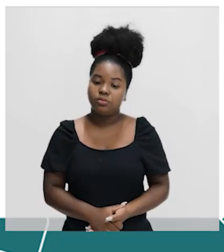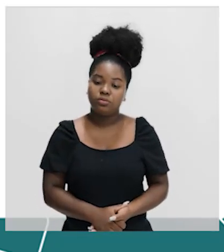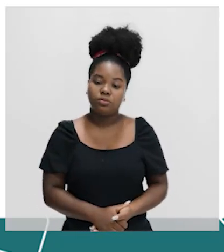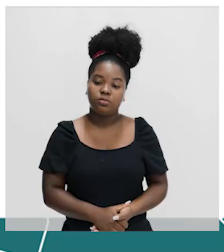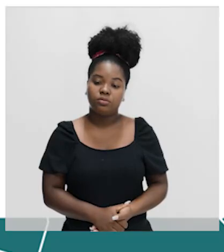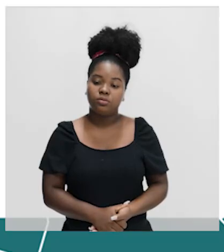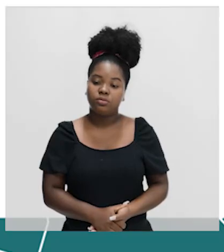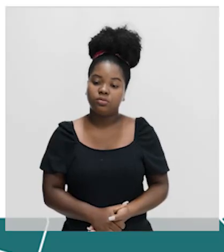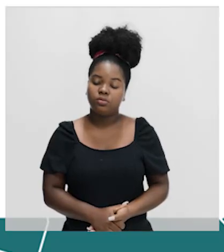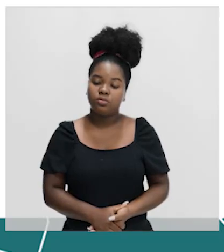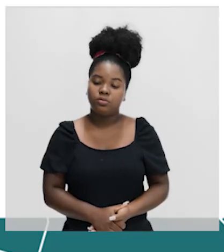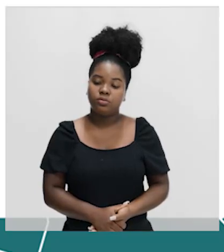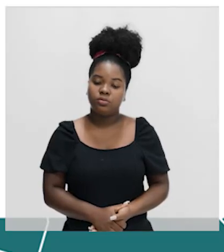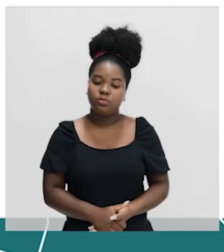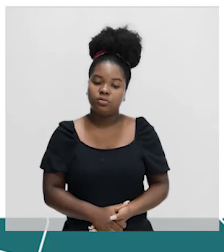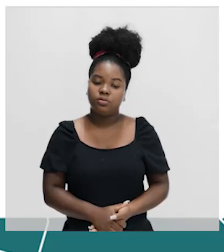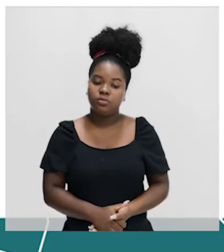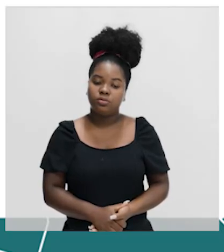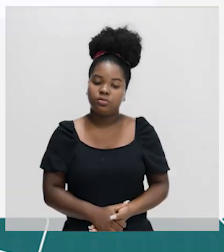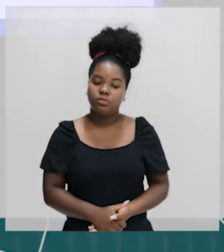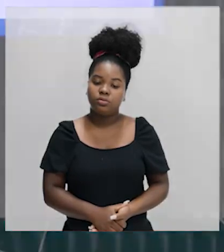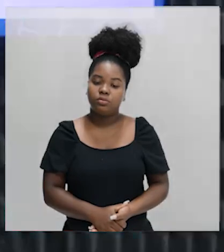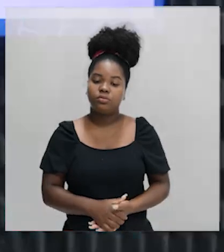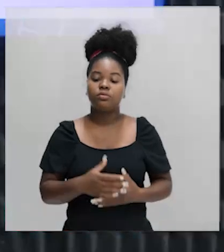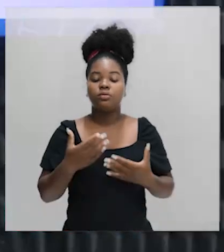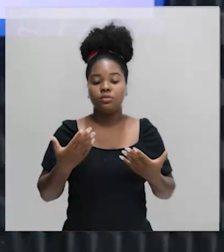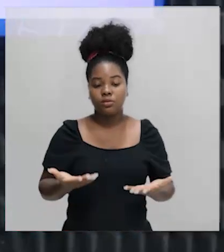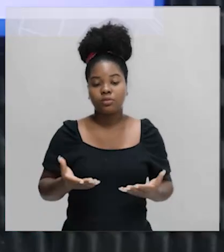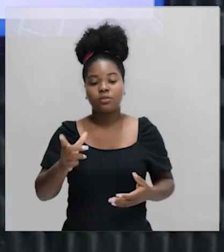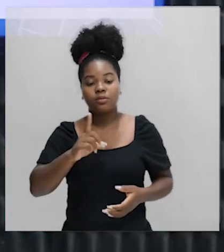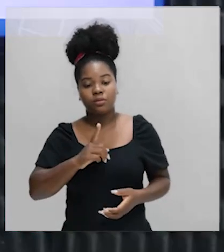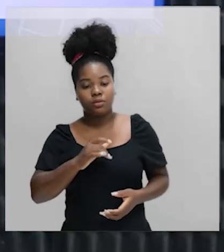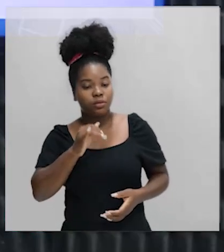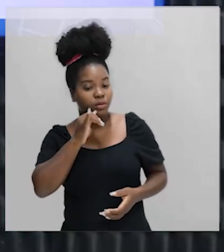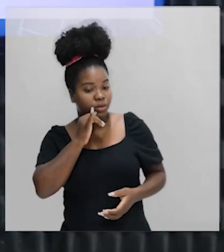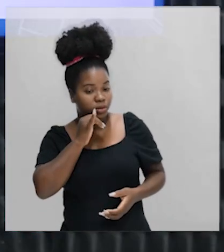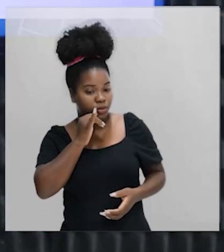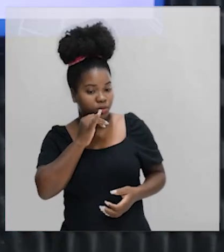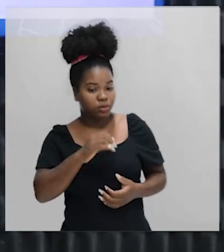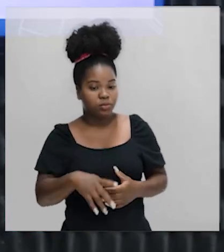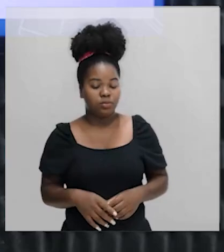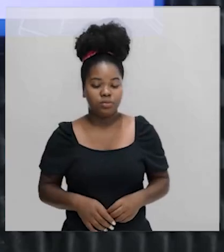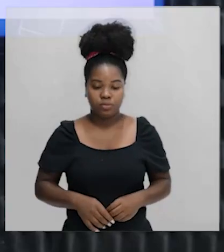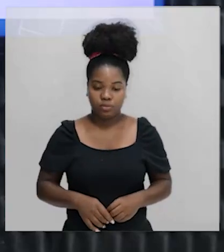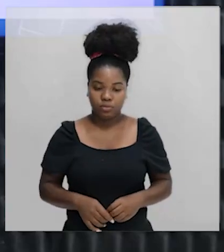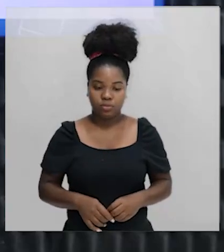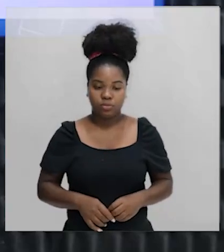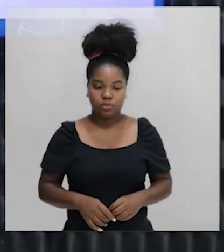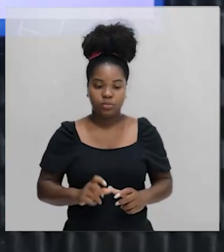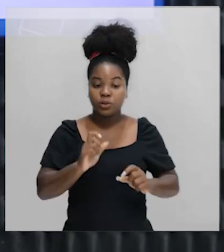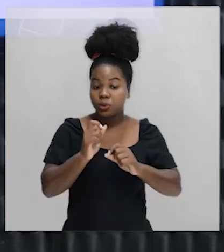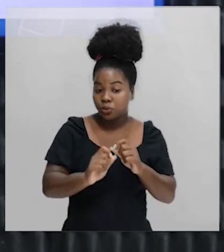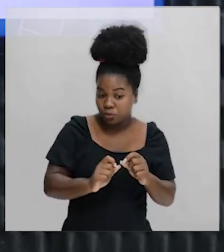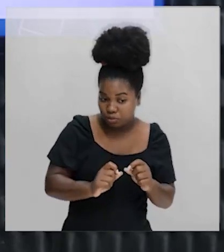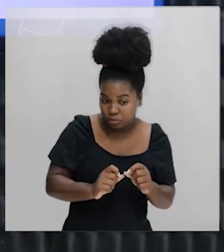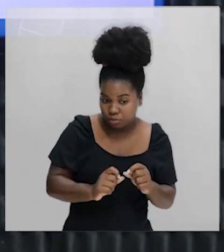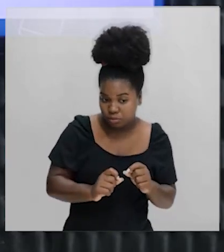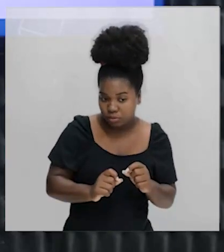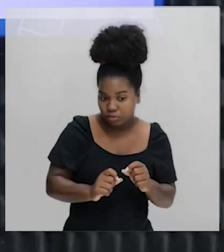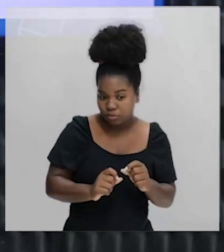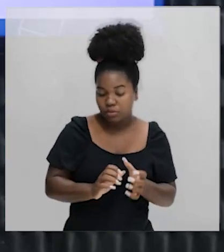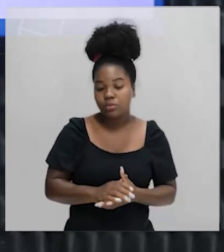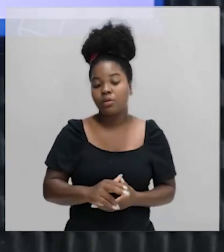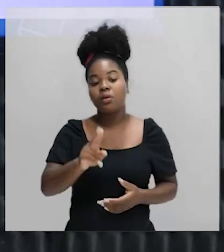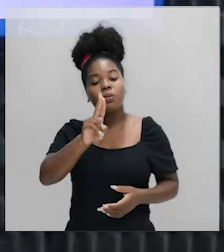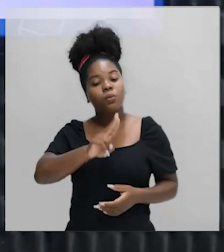que o gerundismo faz uso de 3 formas verbais para falar uma única coisa. Então, o que seria o gerundismo? É o